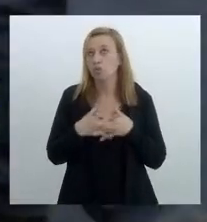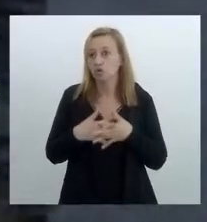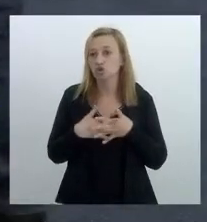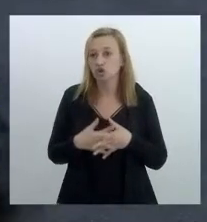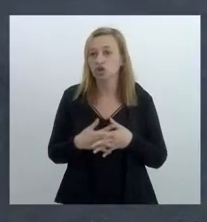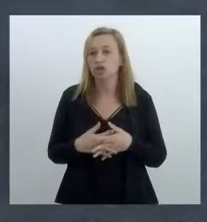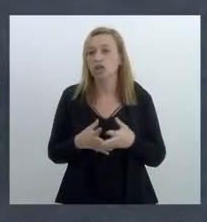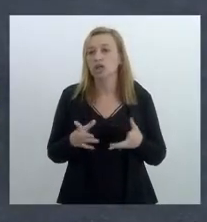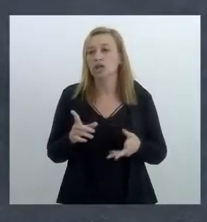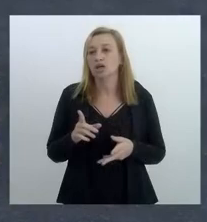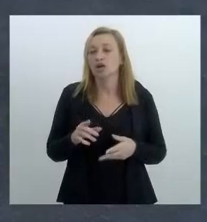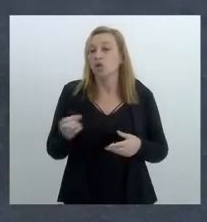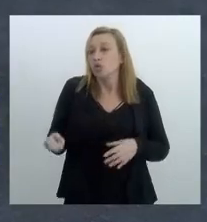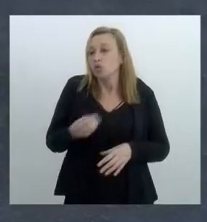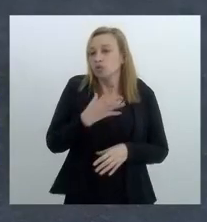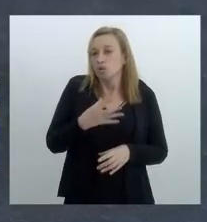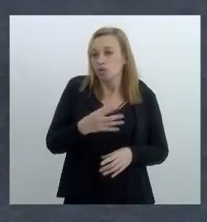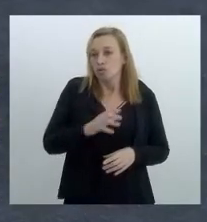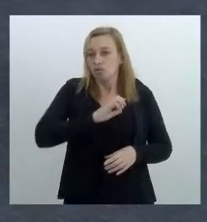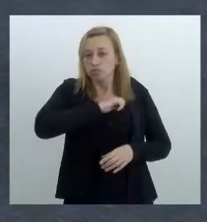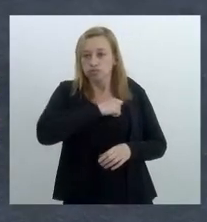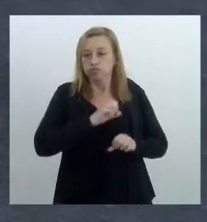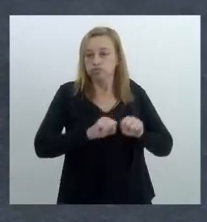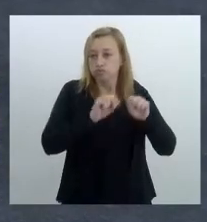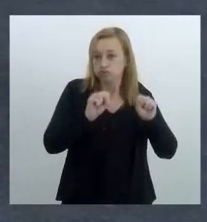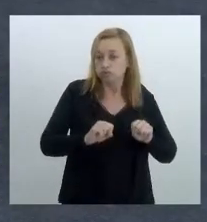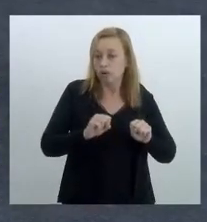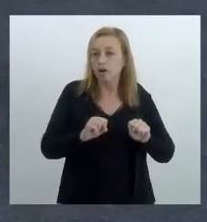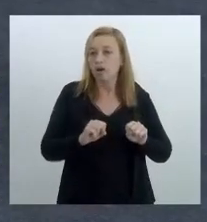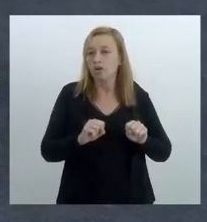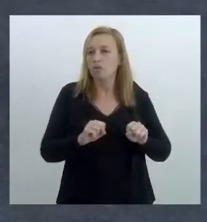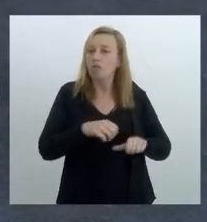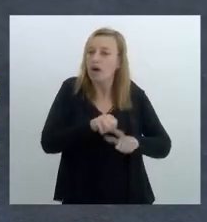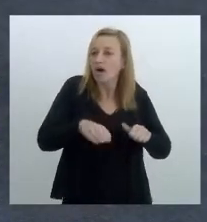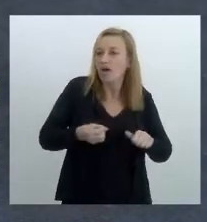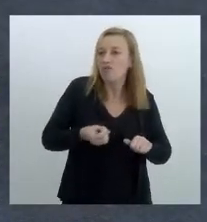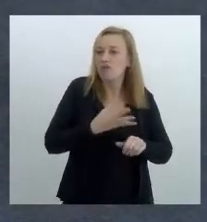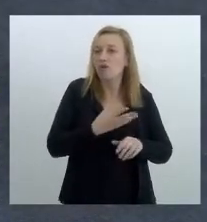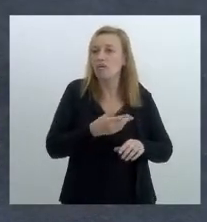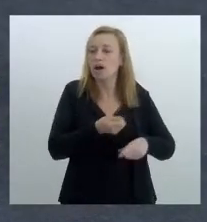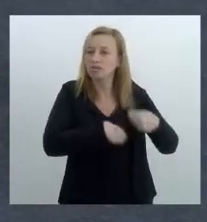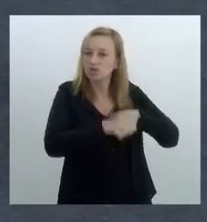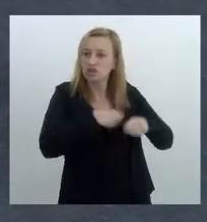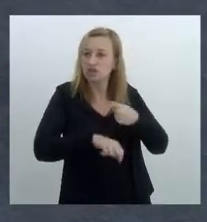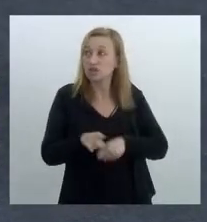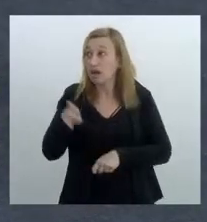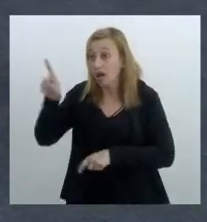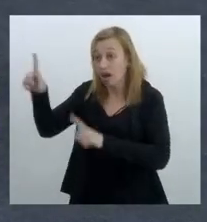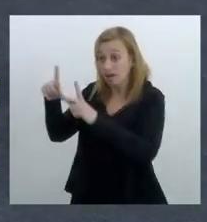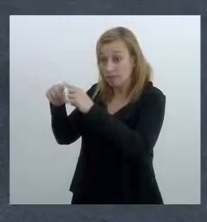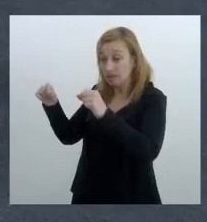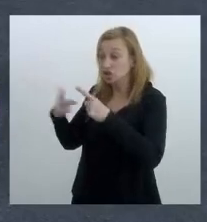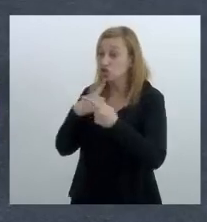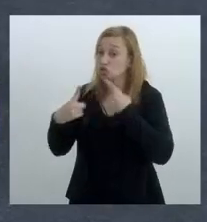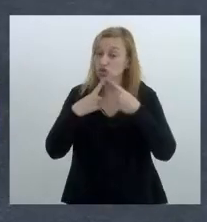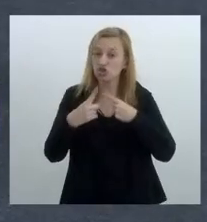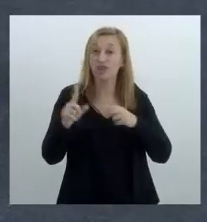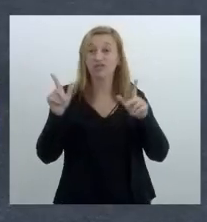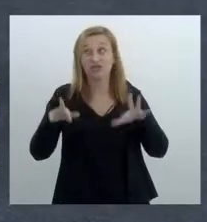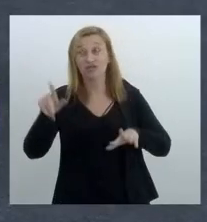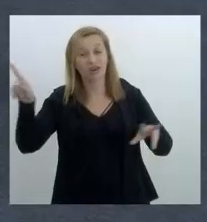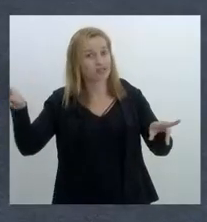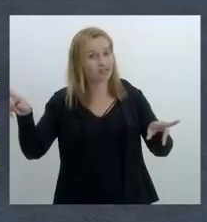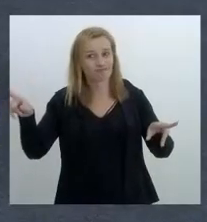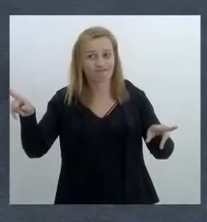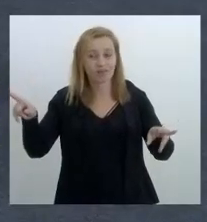esse dispositivo do novo regime de recuperação fiscal com a reforma administrativa que está sendo tocada lá em Brasília. São coisas diferentes. Me parece